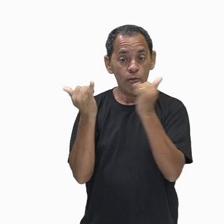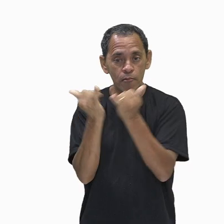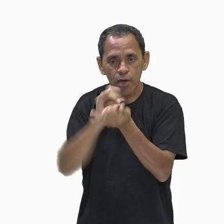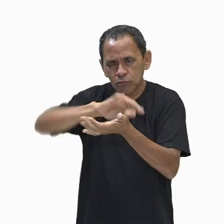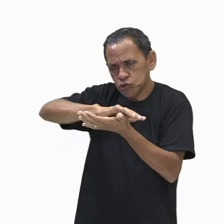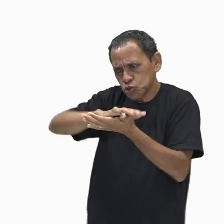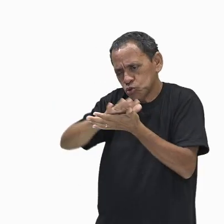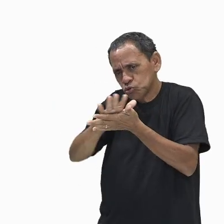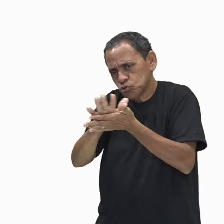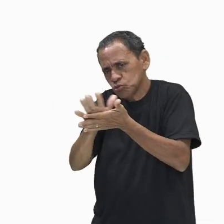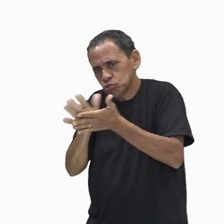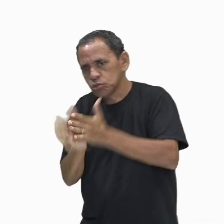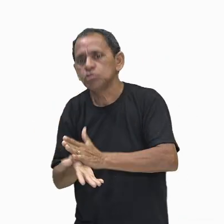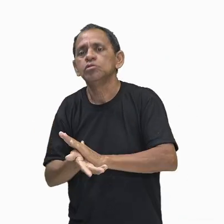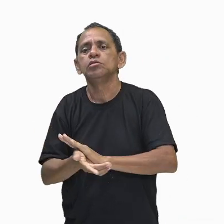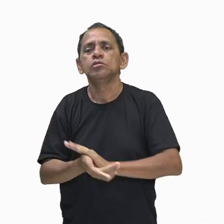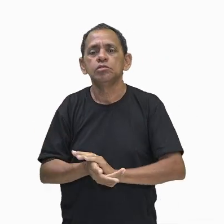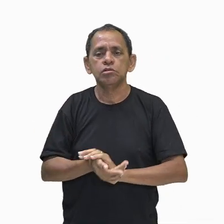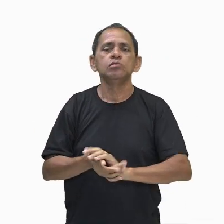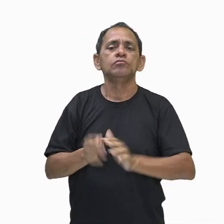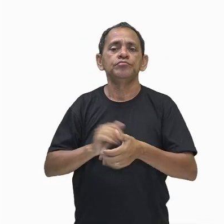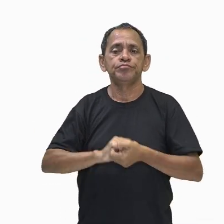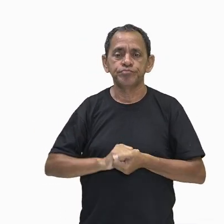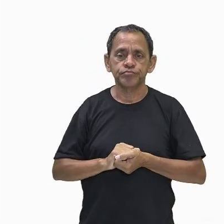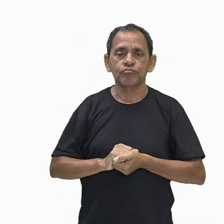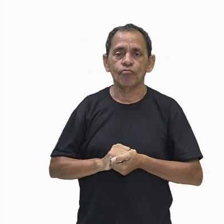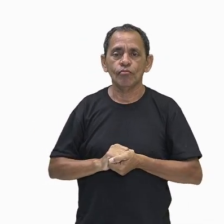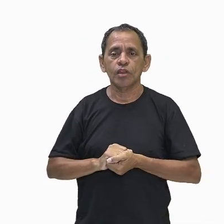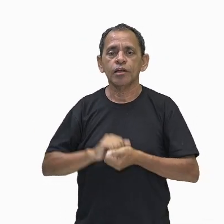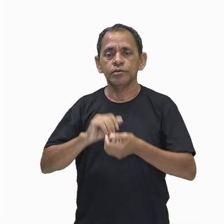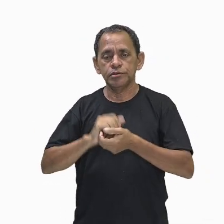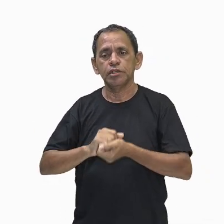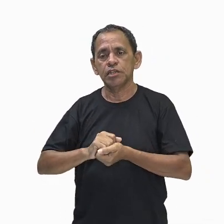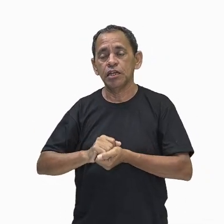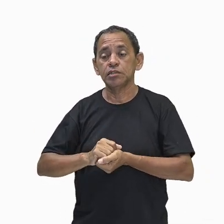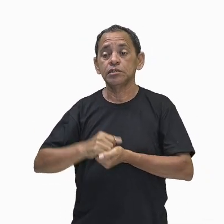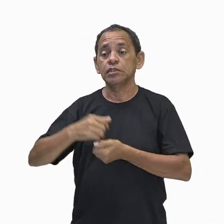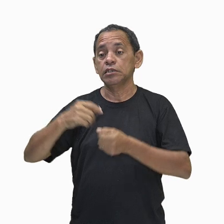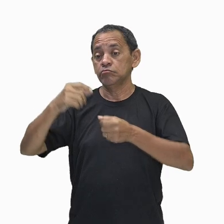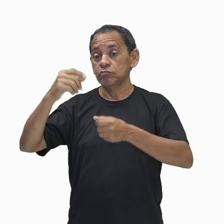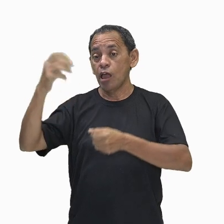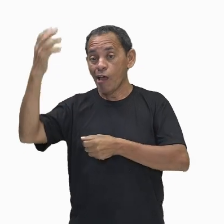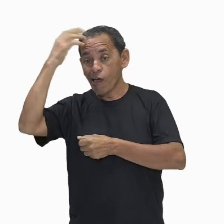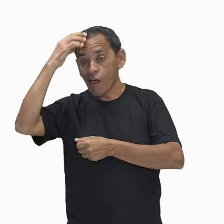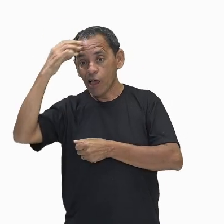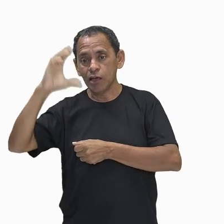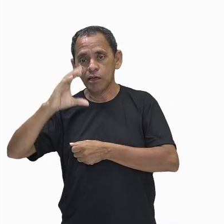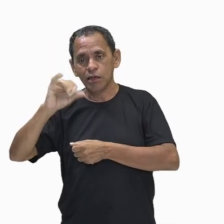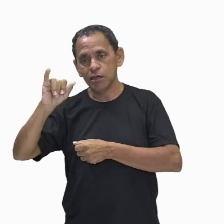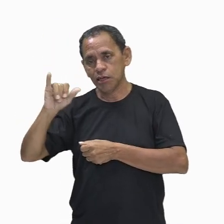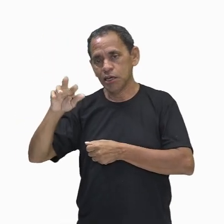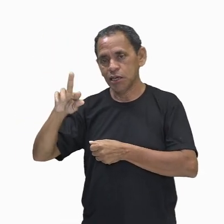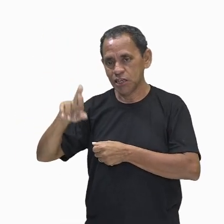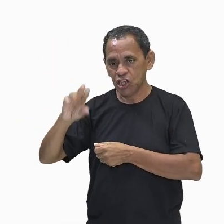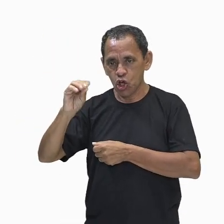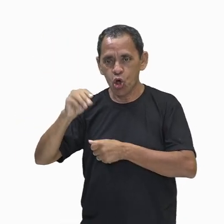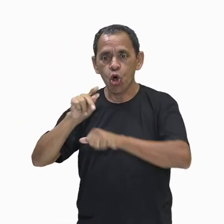o Nabonido, foi derrotado então aí por Ciro o Grande, o rei então dos persas, em